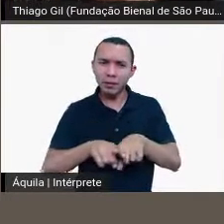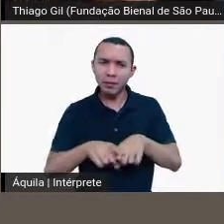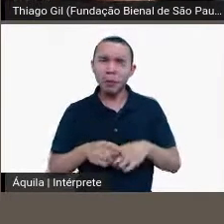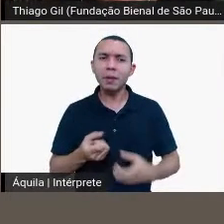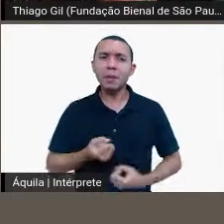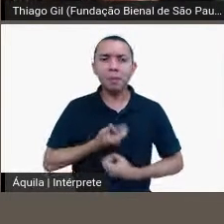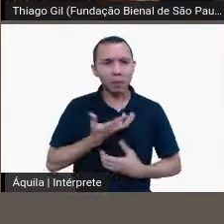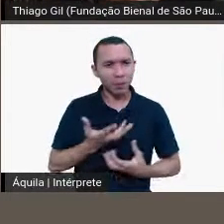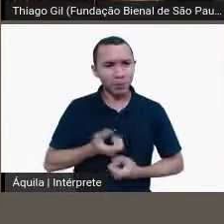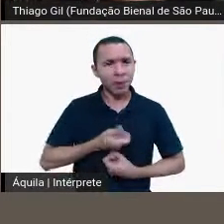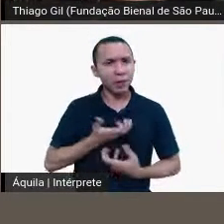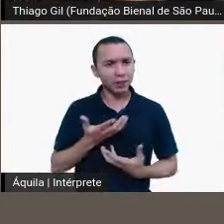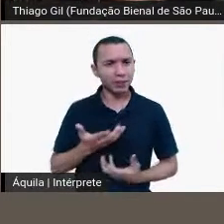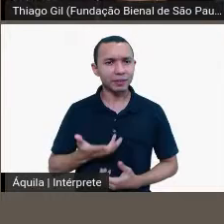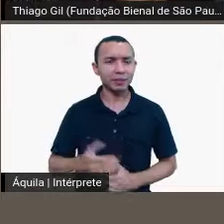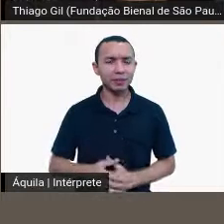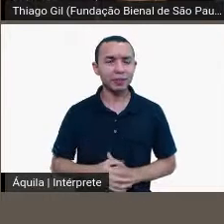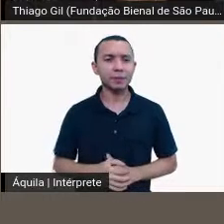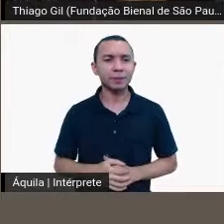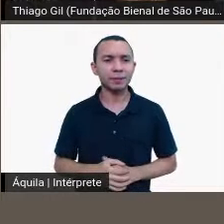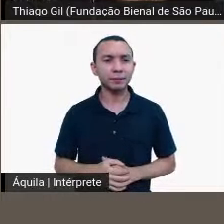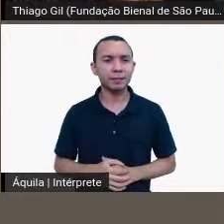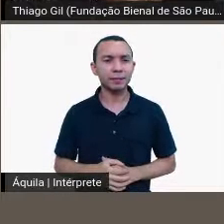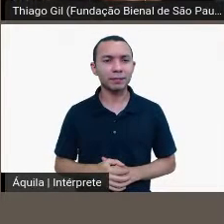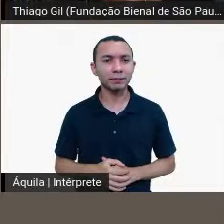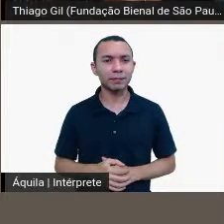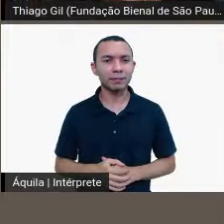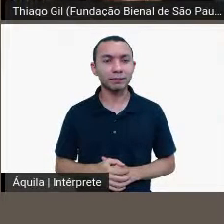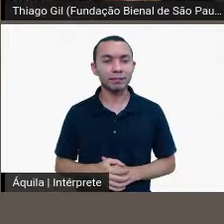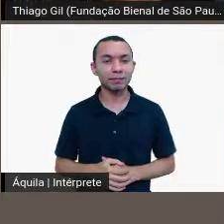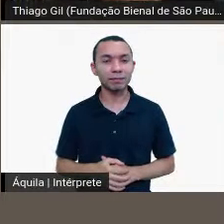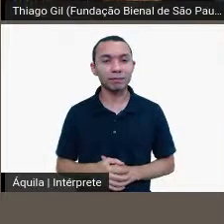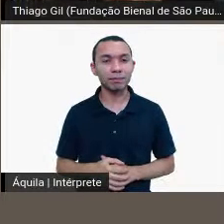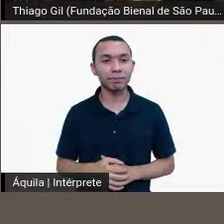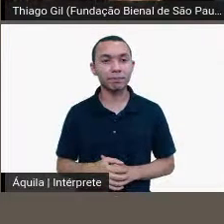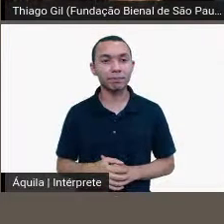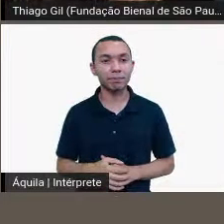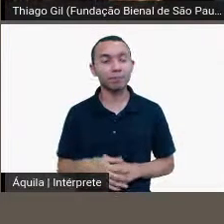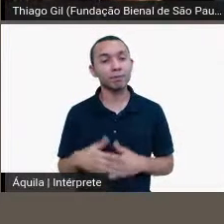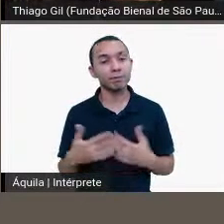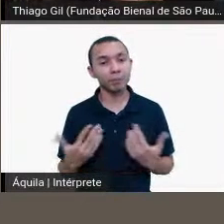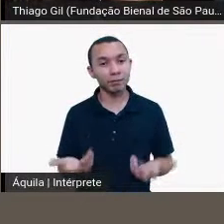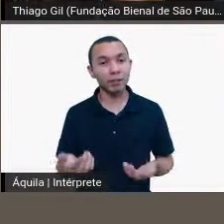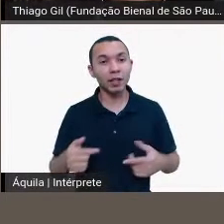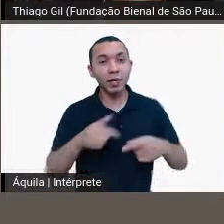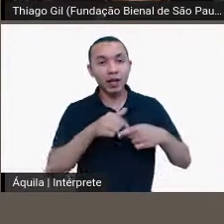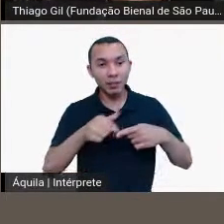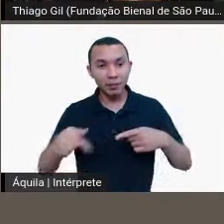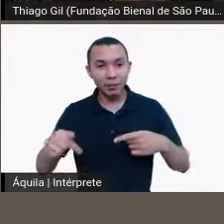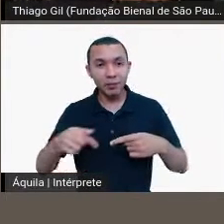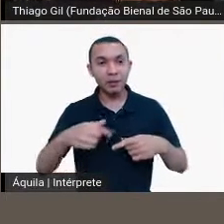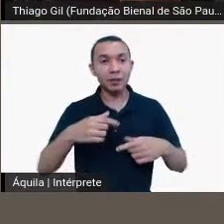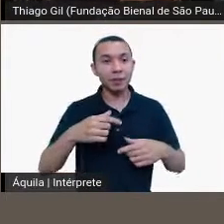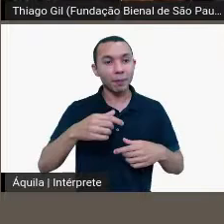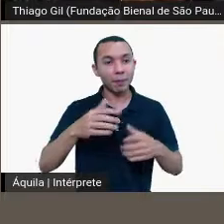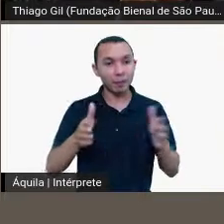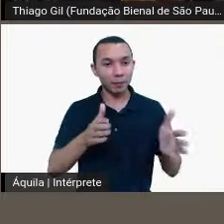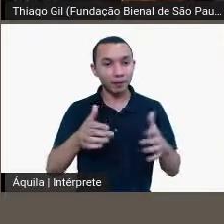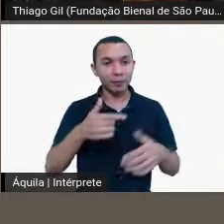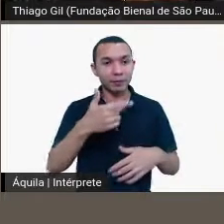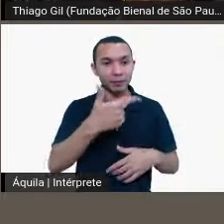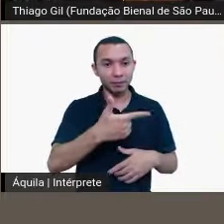às dúzias. Então, antes e durante a semana de 22, a gente tem um